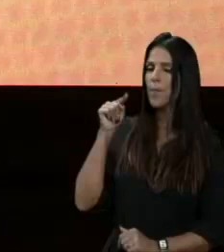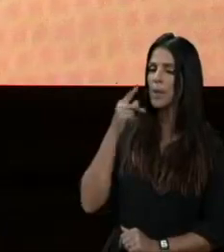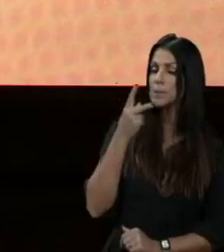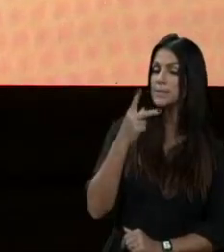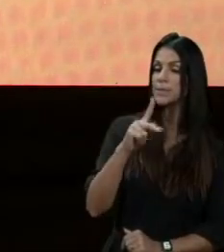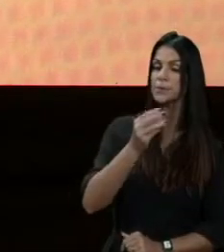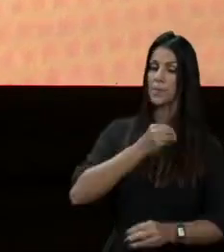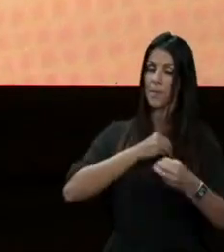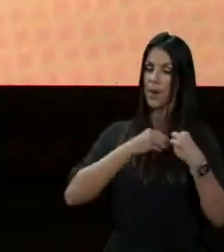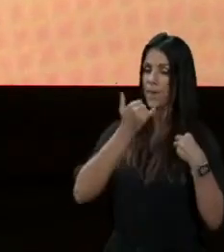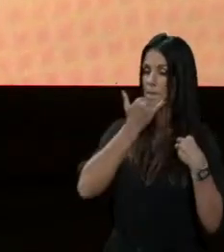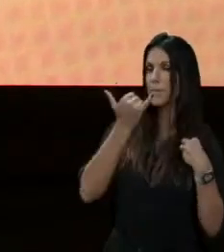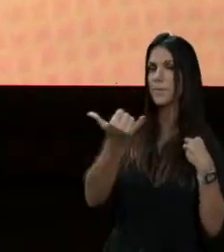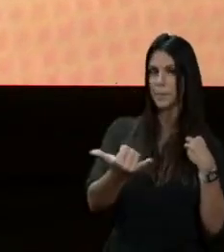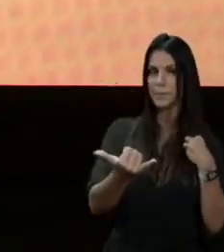perdoados